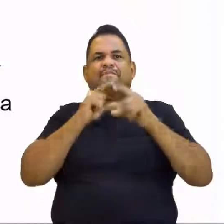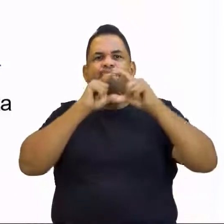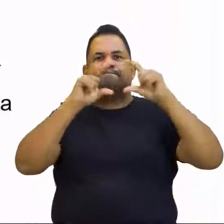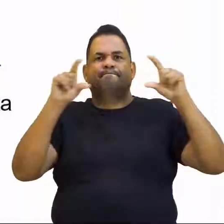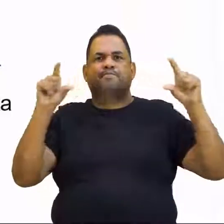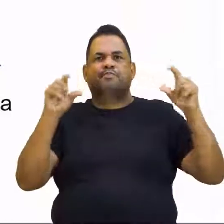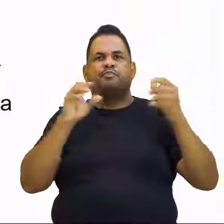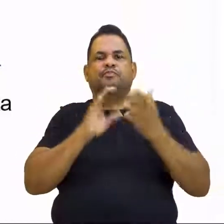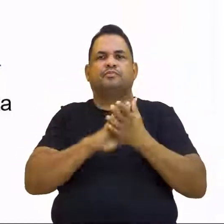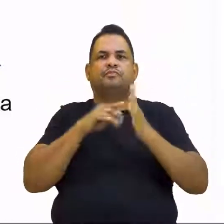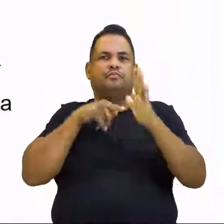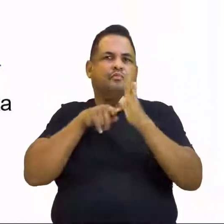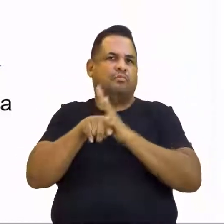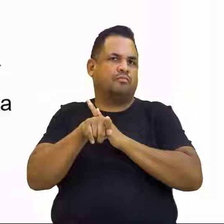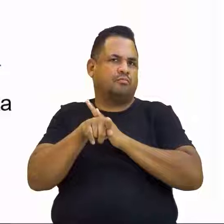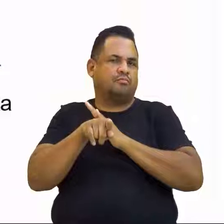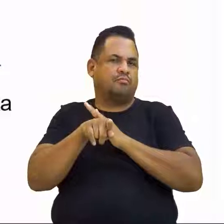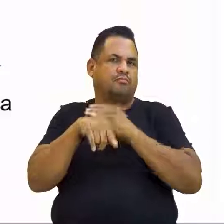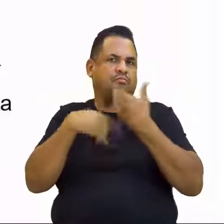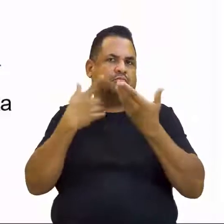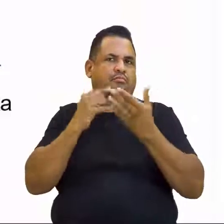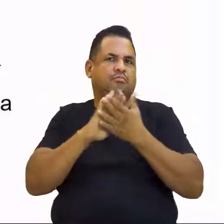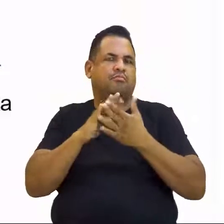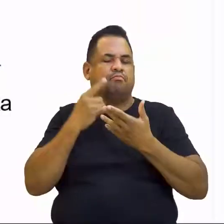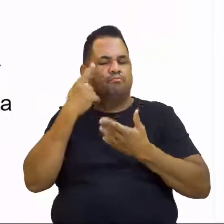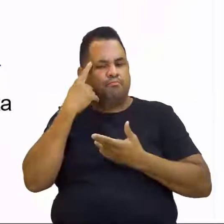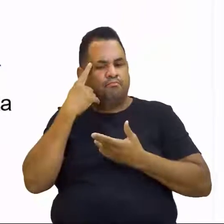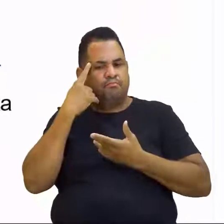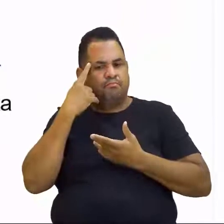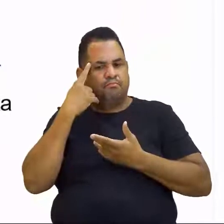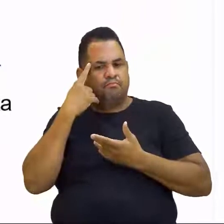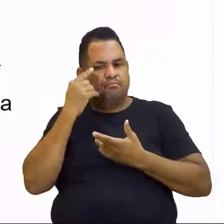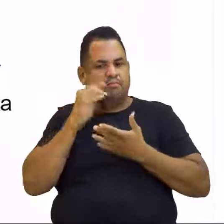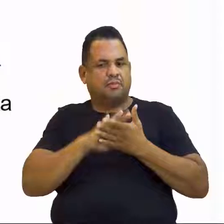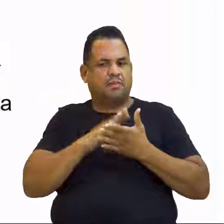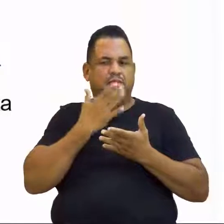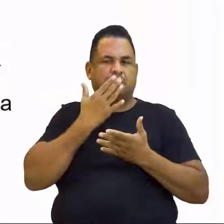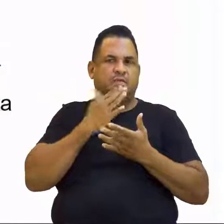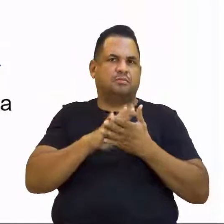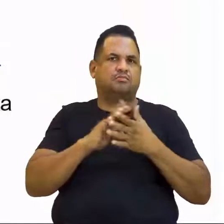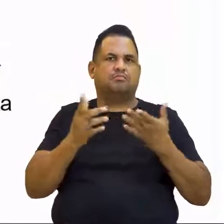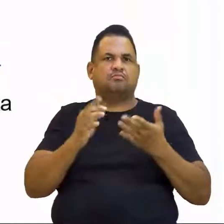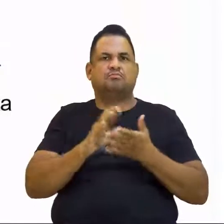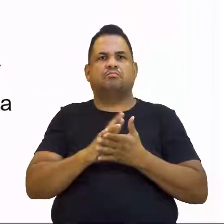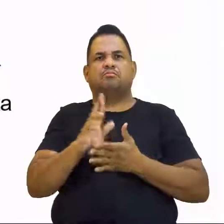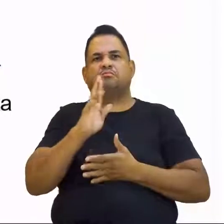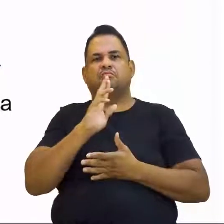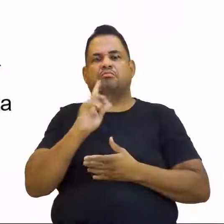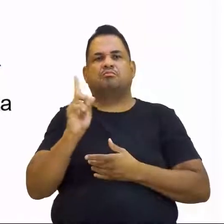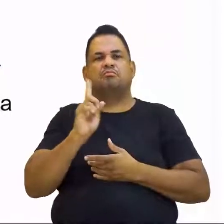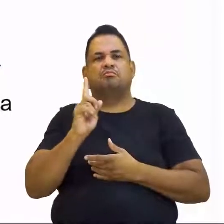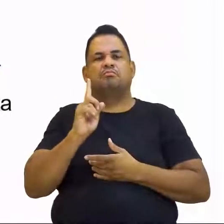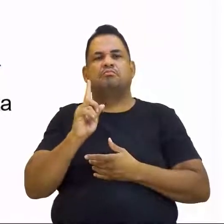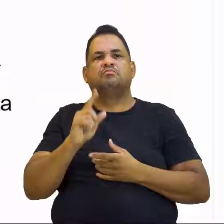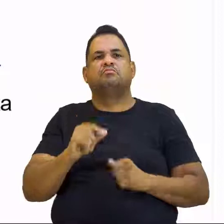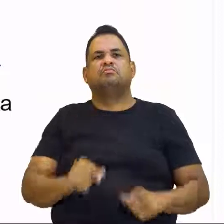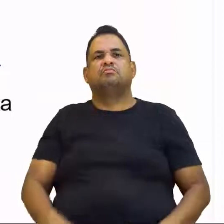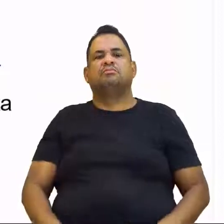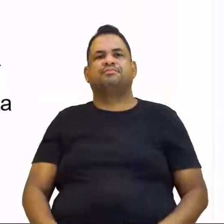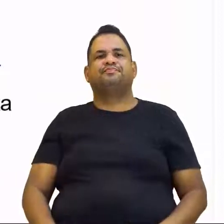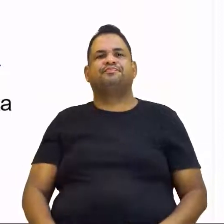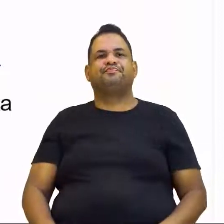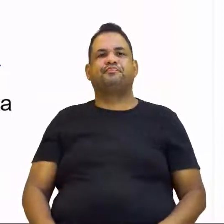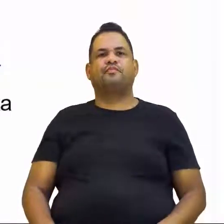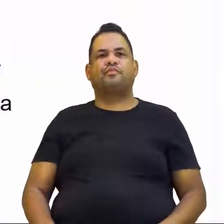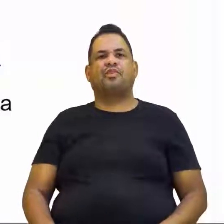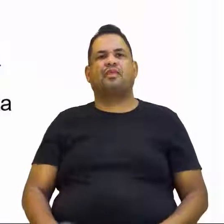te fazendo a pensar isso para você pensar, se vai ficar incolor por causa do ácido, é a resposta correta. Não, não é a resposta correta, a